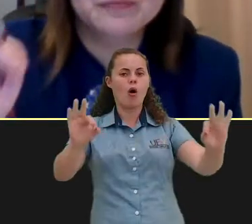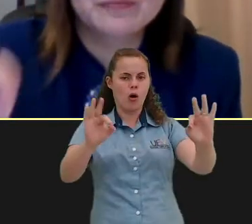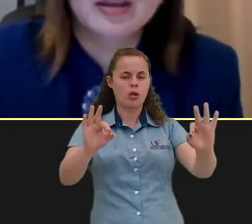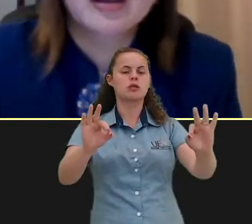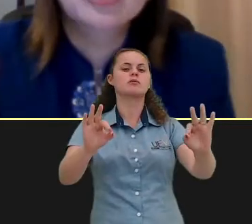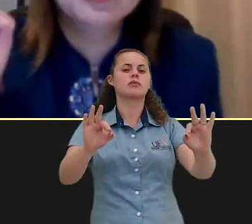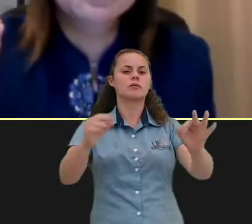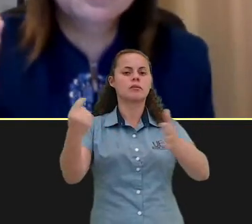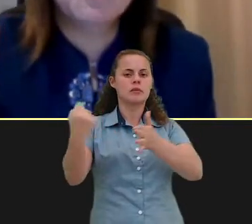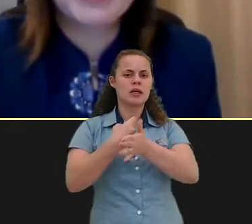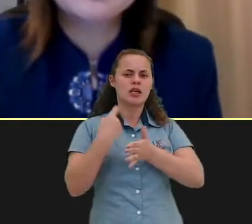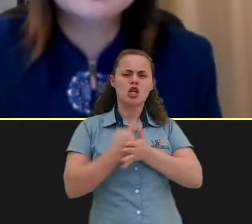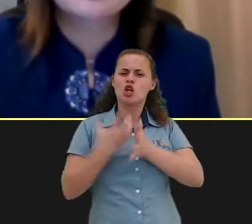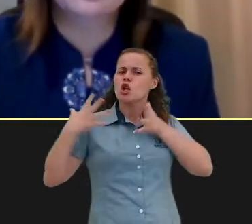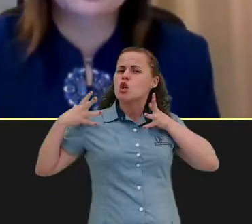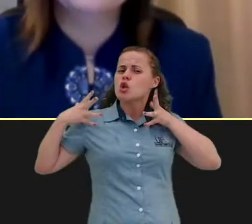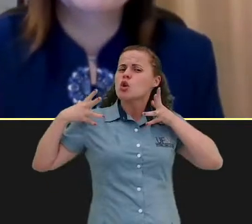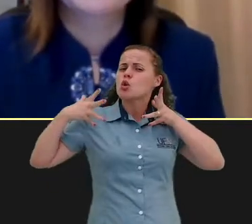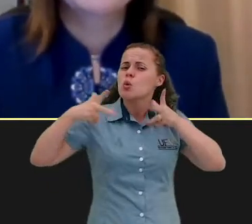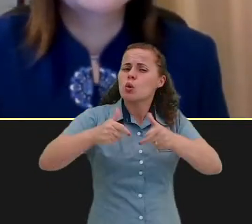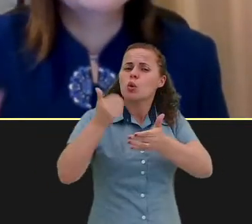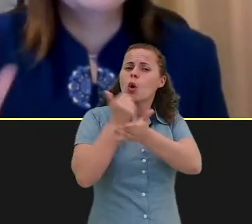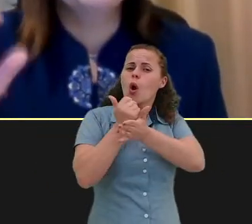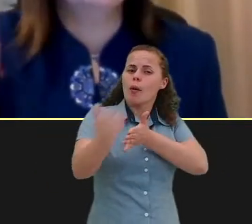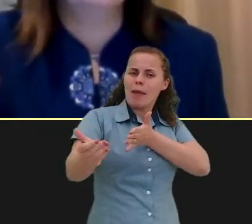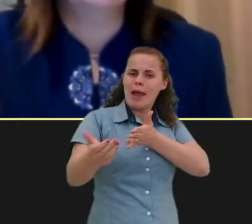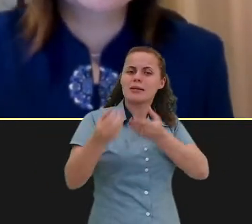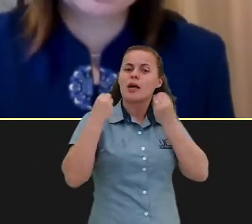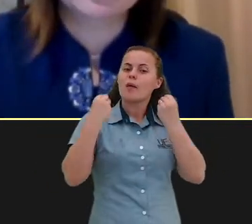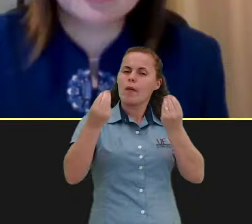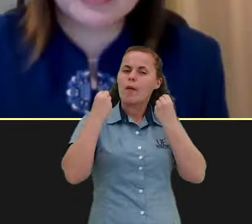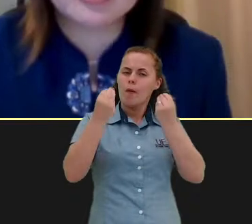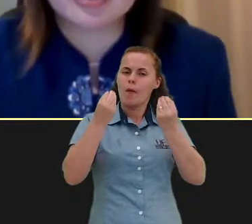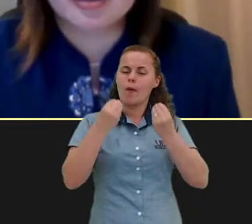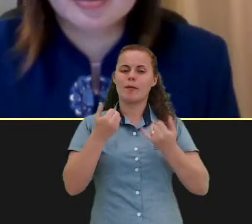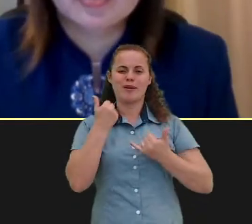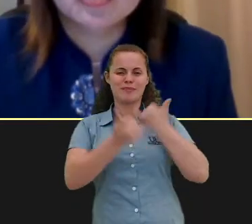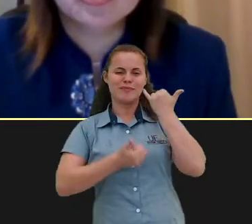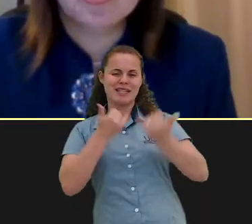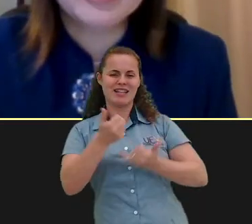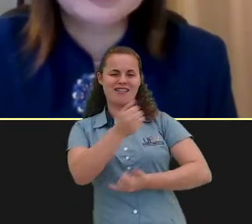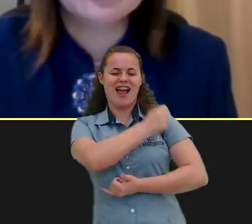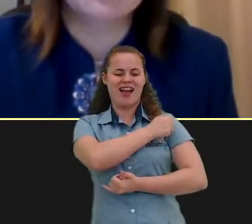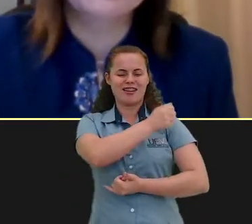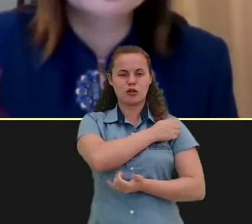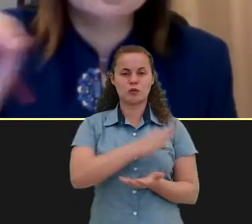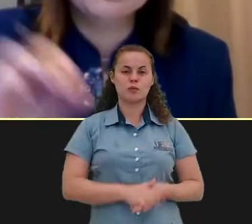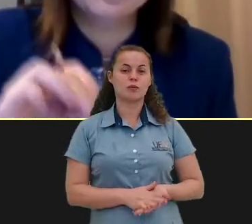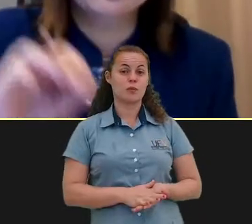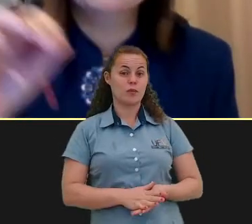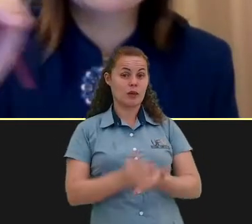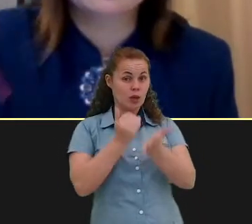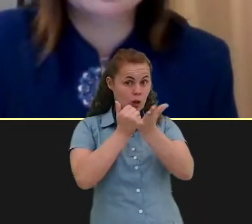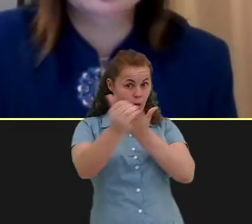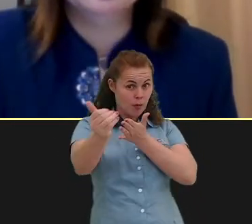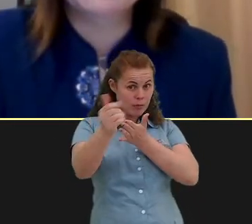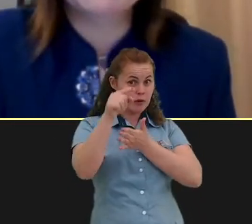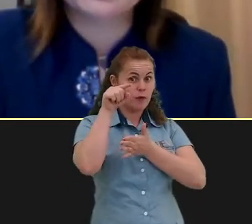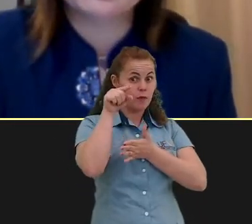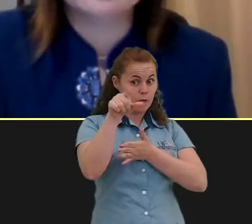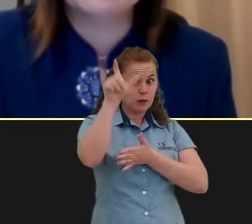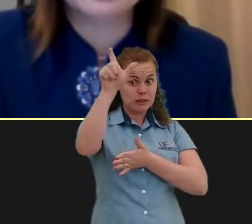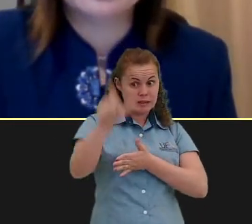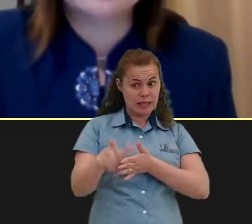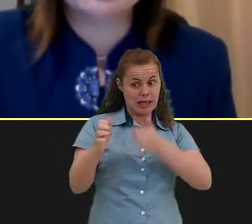tudo. Tudo começa com... Eu sempre brinco com os meus alunos também assim. Tudo começa com você foi contratado por